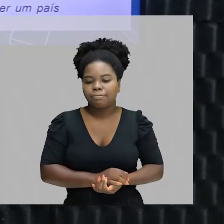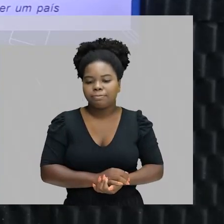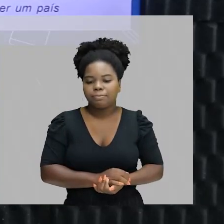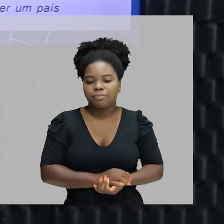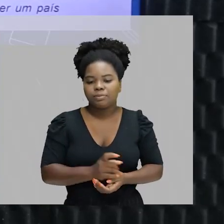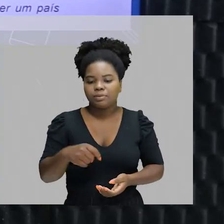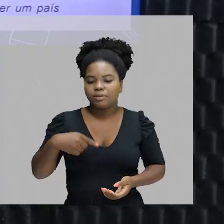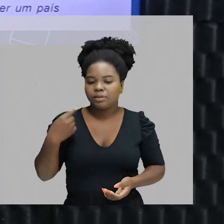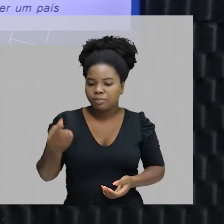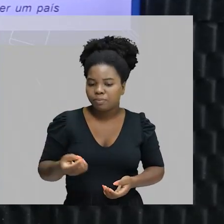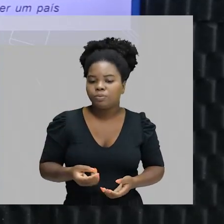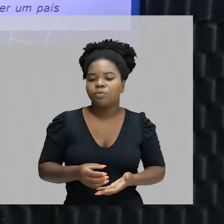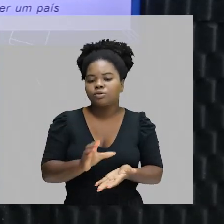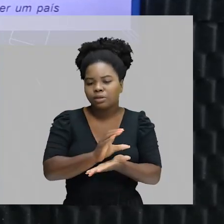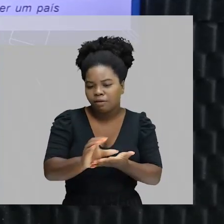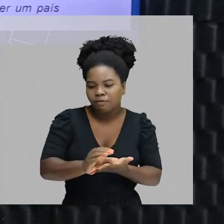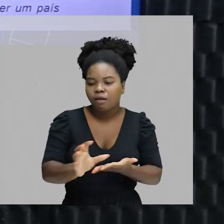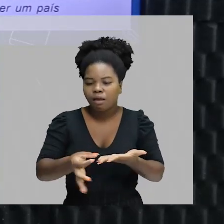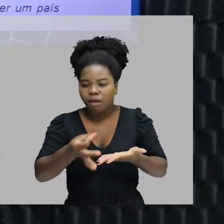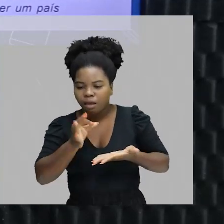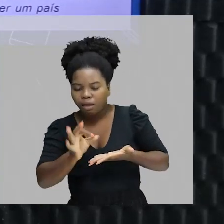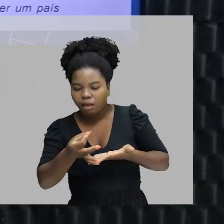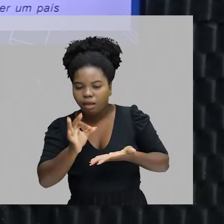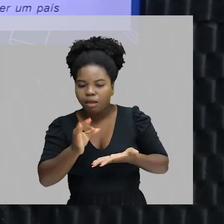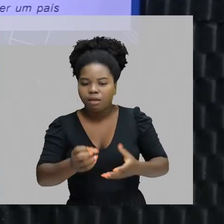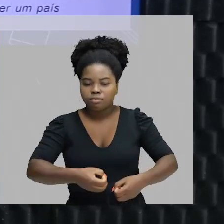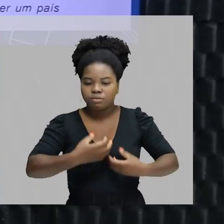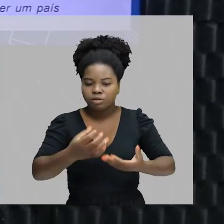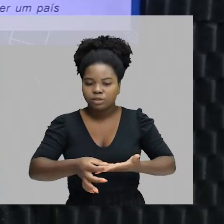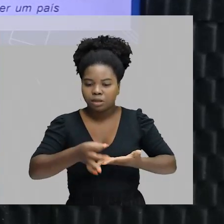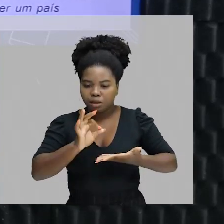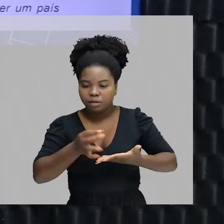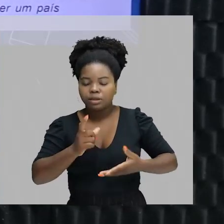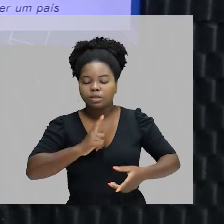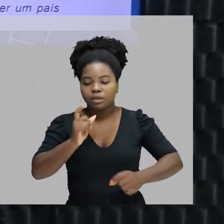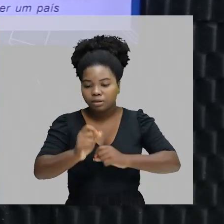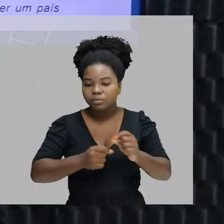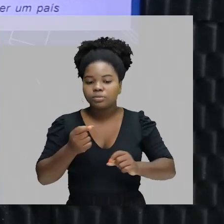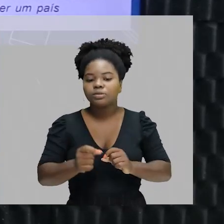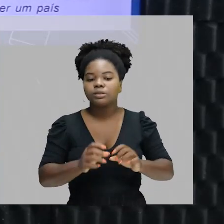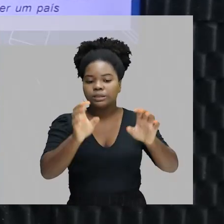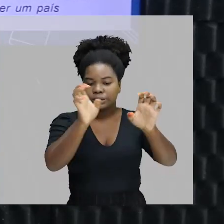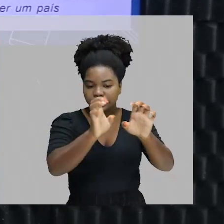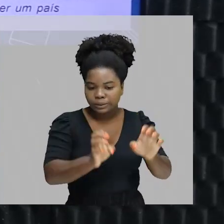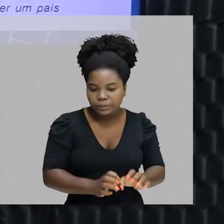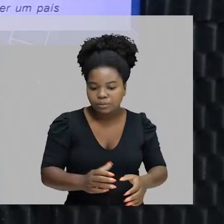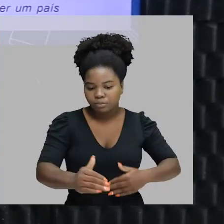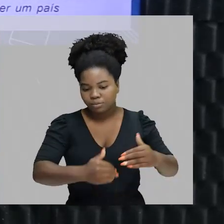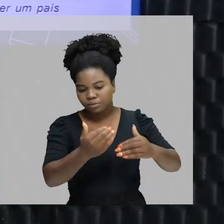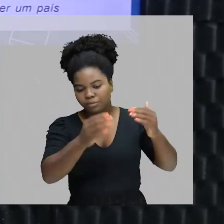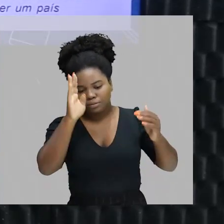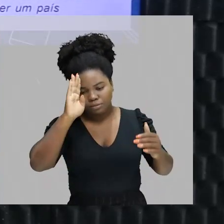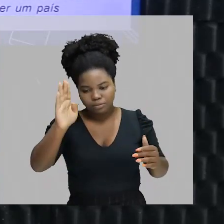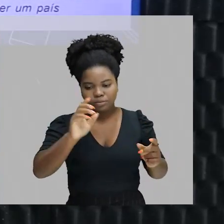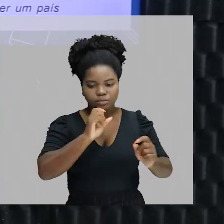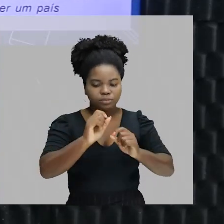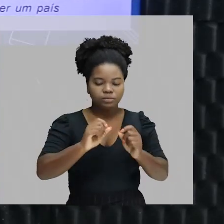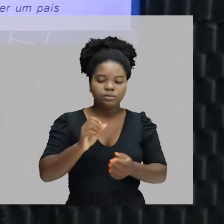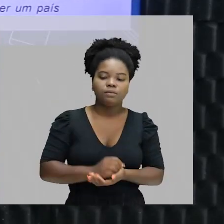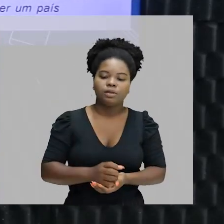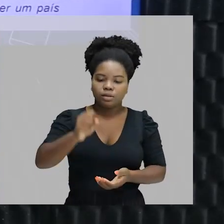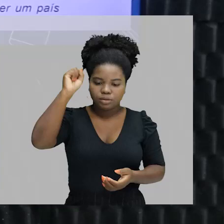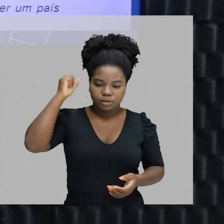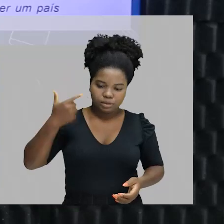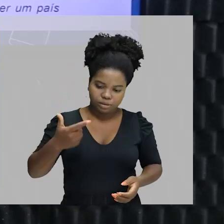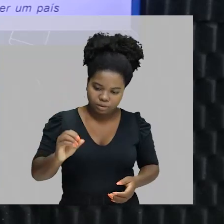na acumulação do capital do café. Nós vamos ter a infraestrutura ali se desenvolvendo, que vai ser fundamental para que no século